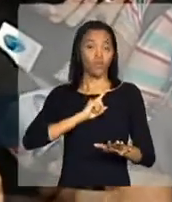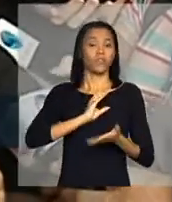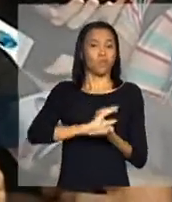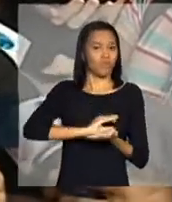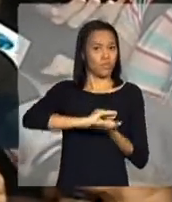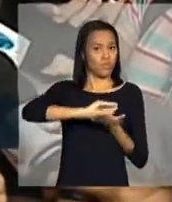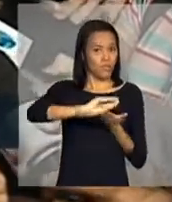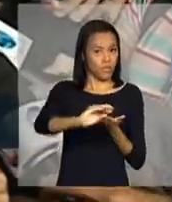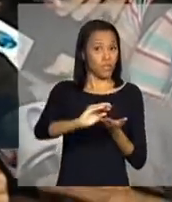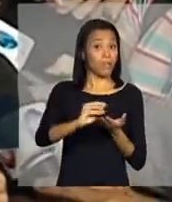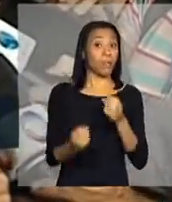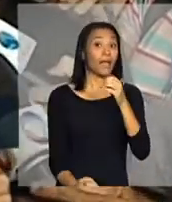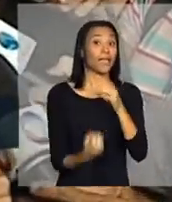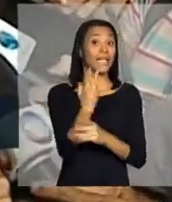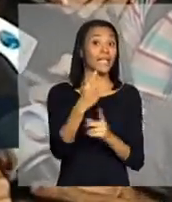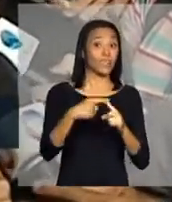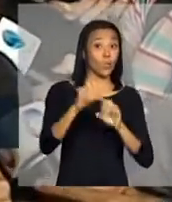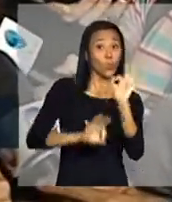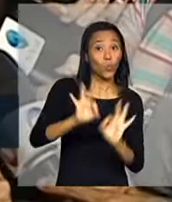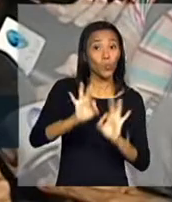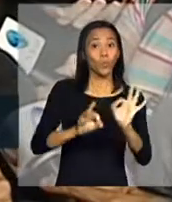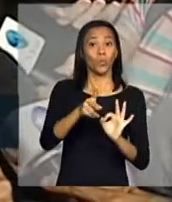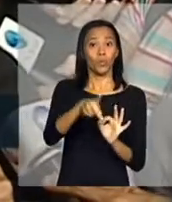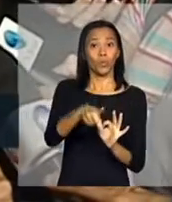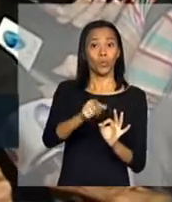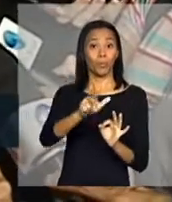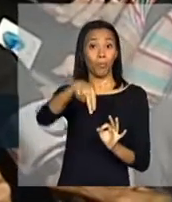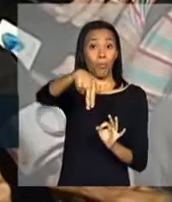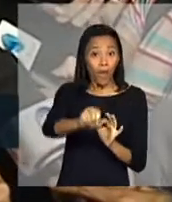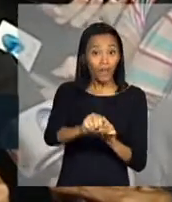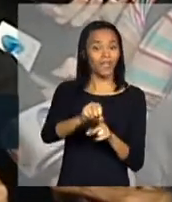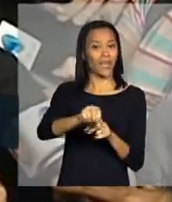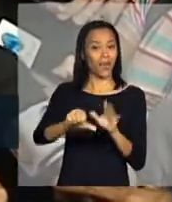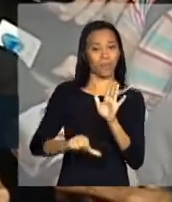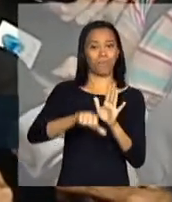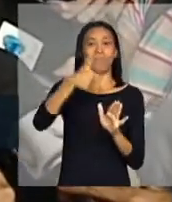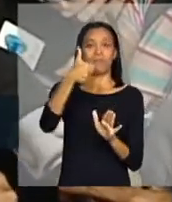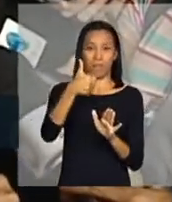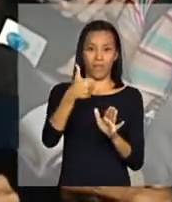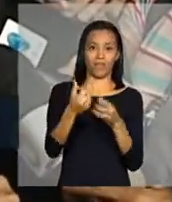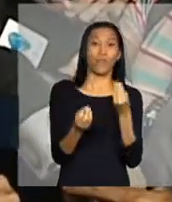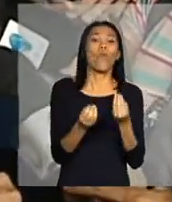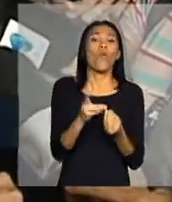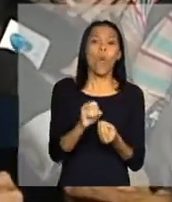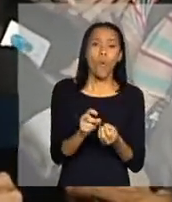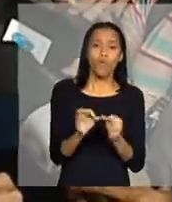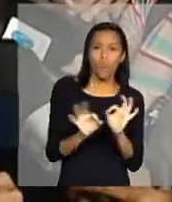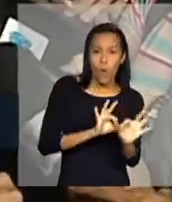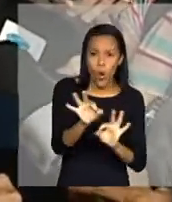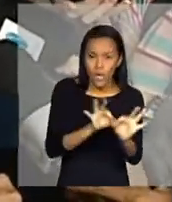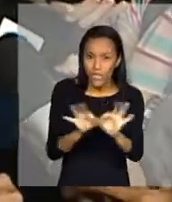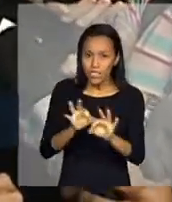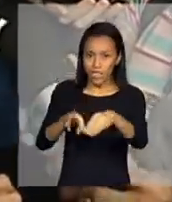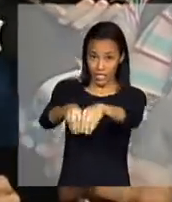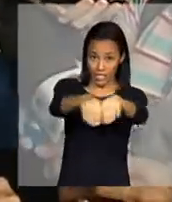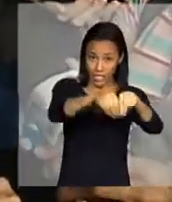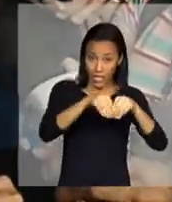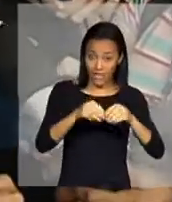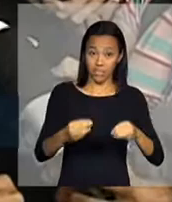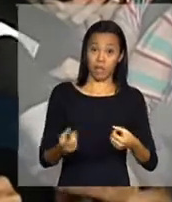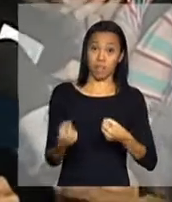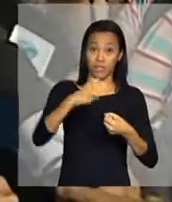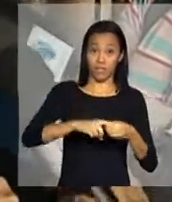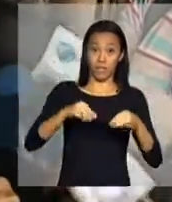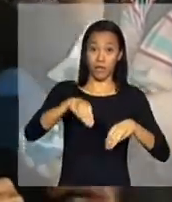a elaboração dos planos. Esse é o primeiro passo, junto com a FUNAI, para que a gente possa entender como é que nós vamos fazer a gestão dessas terras em parceria, Ministério do Meio Ambiente e